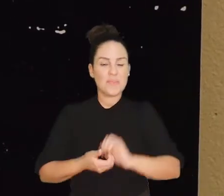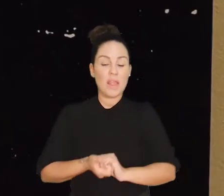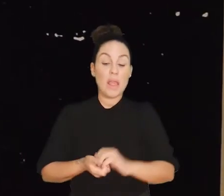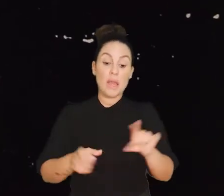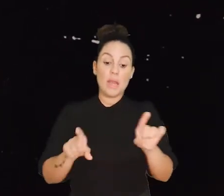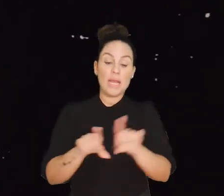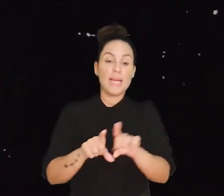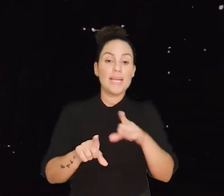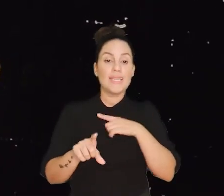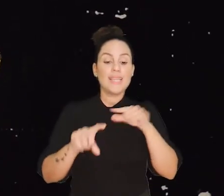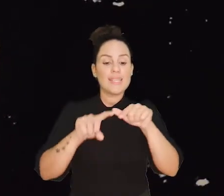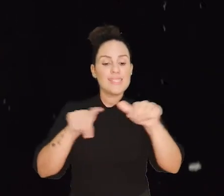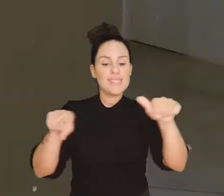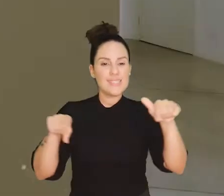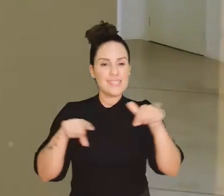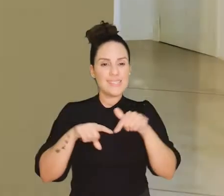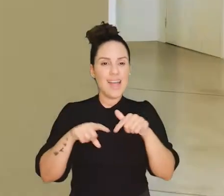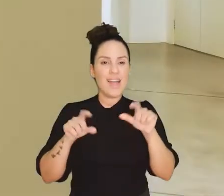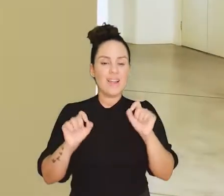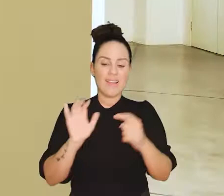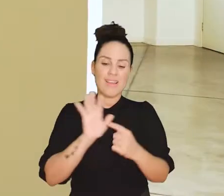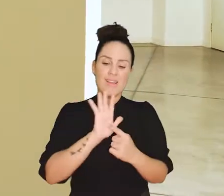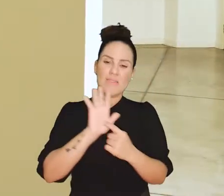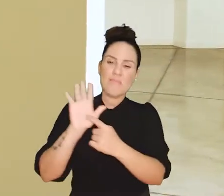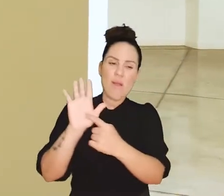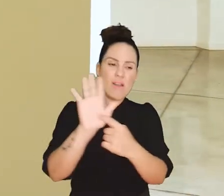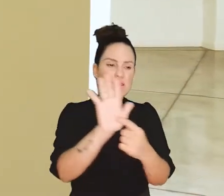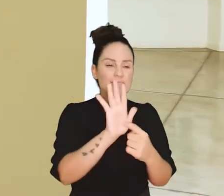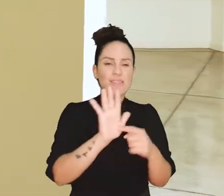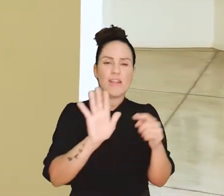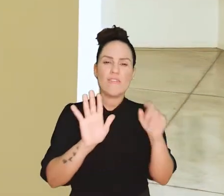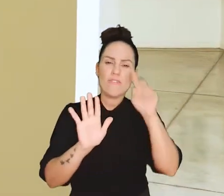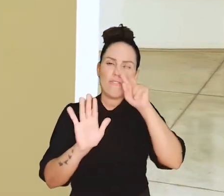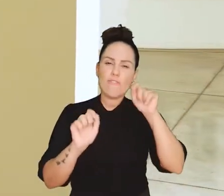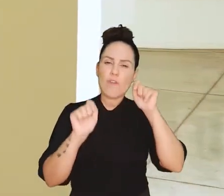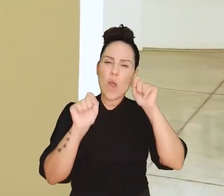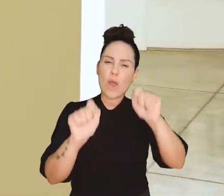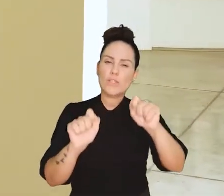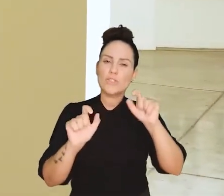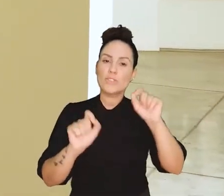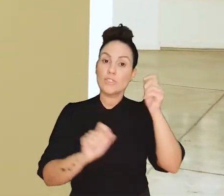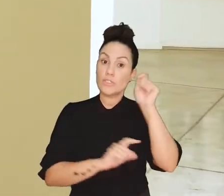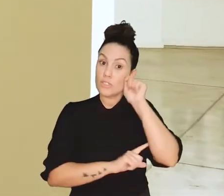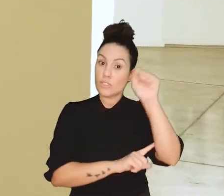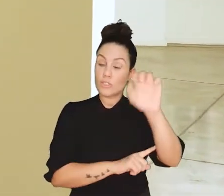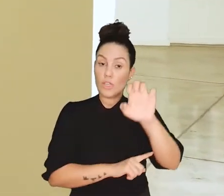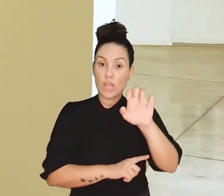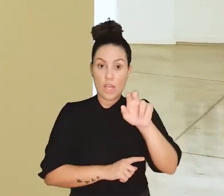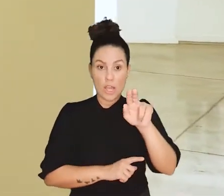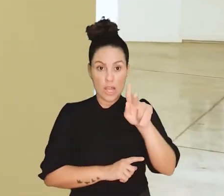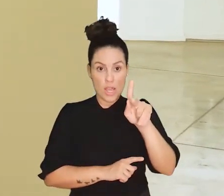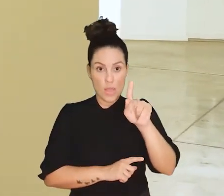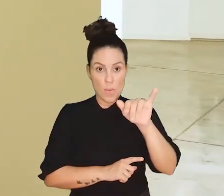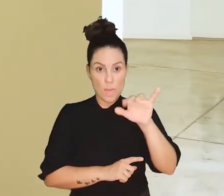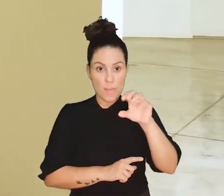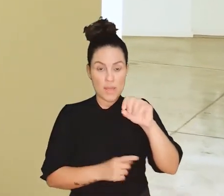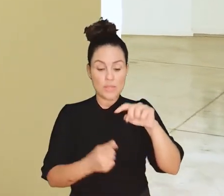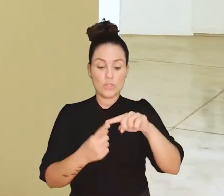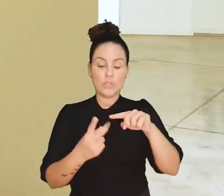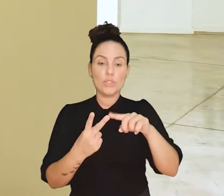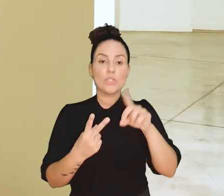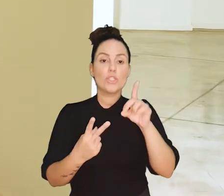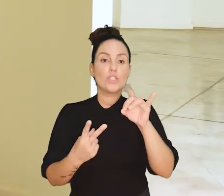forma geométrica. Nesse salão, tentamos fazer uma declaração ainda mais forte